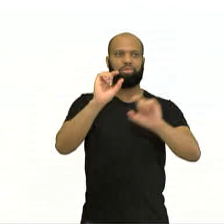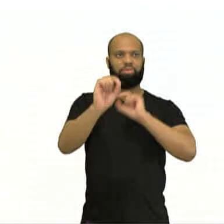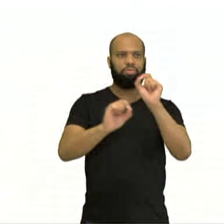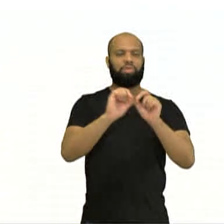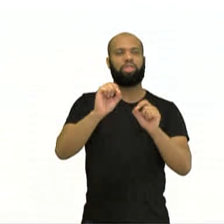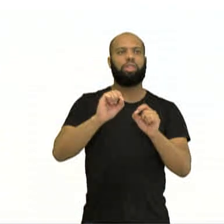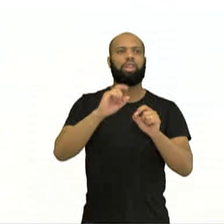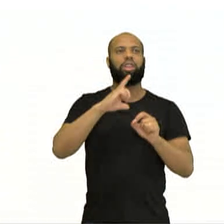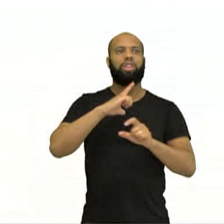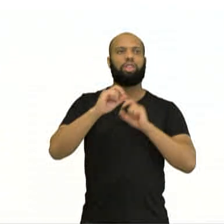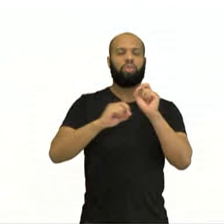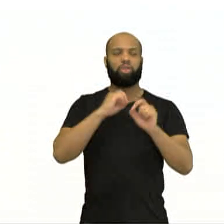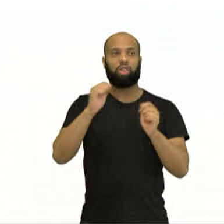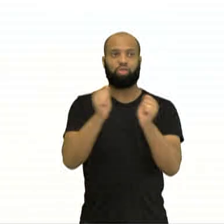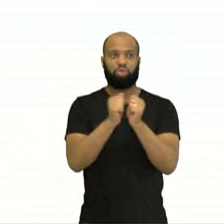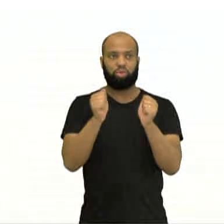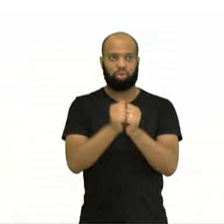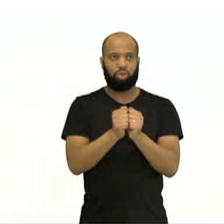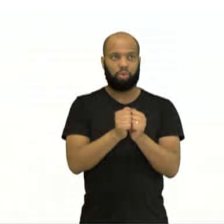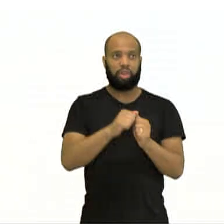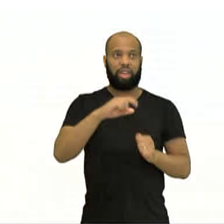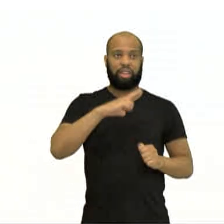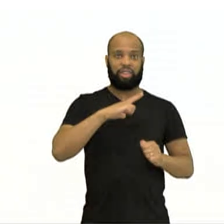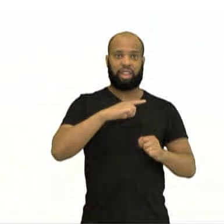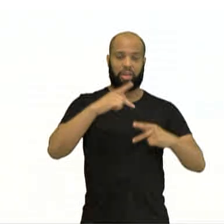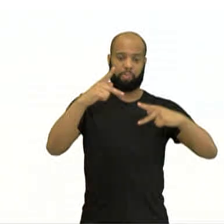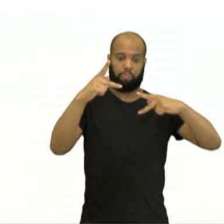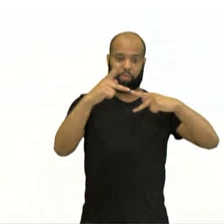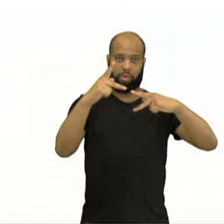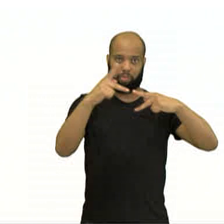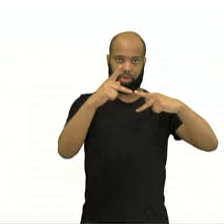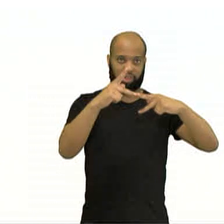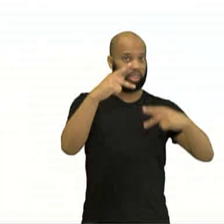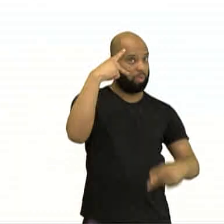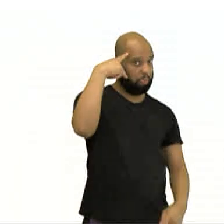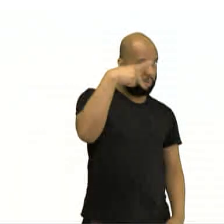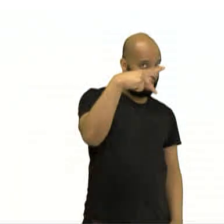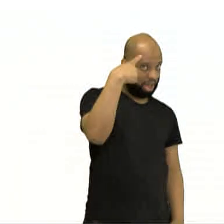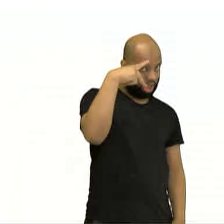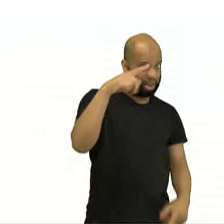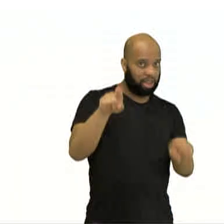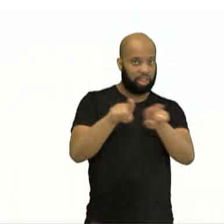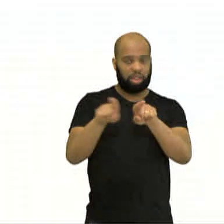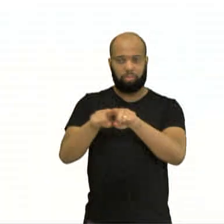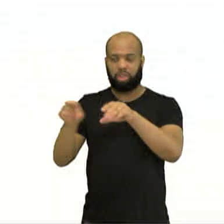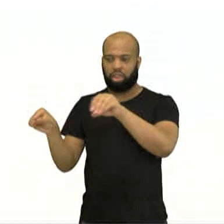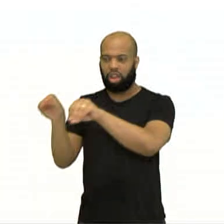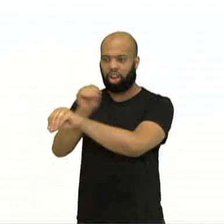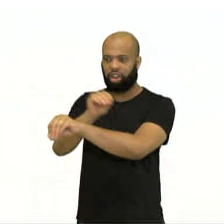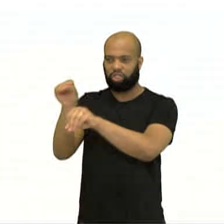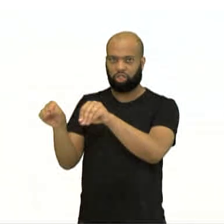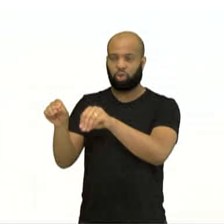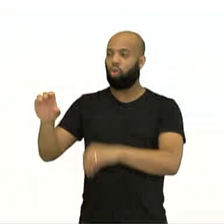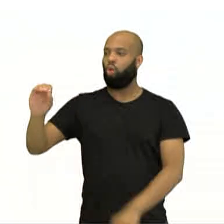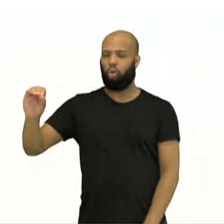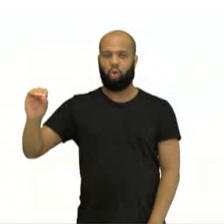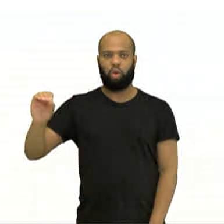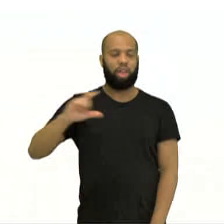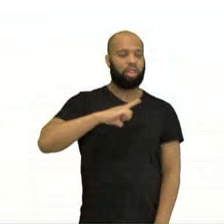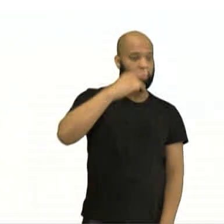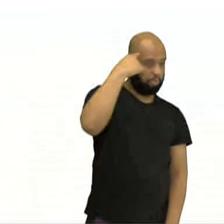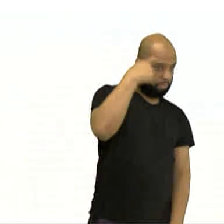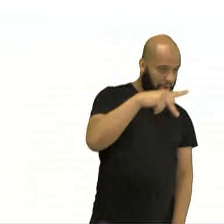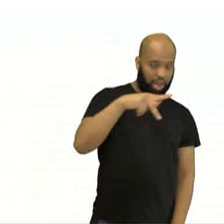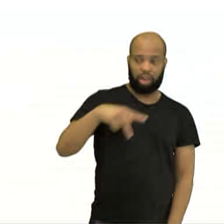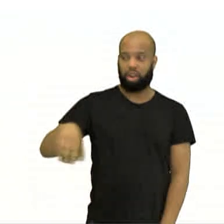quê? A contração entre a preposição para e o artigo para o, que ela fez